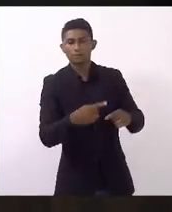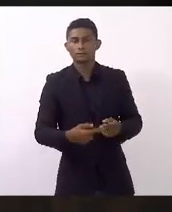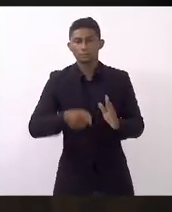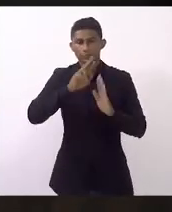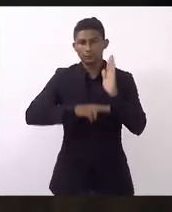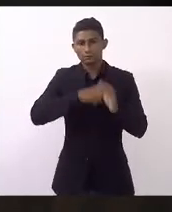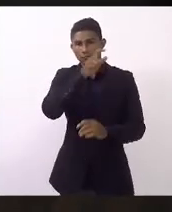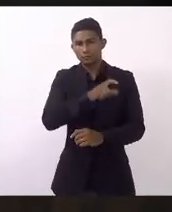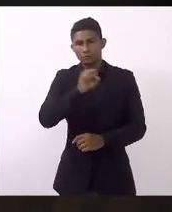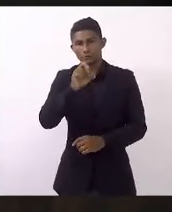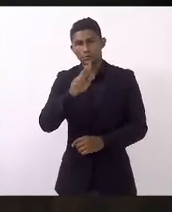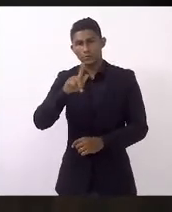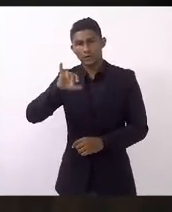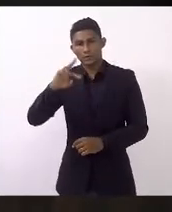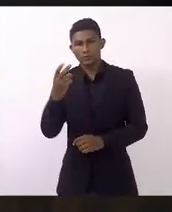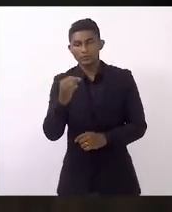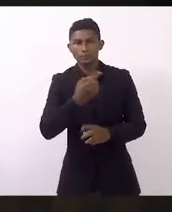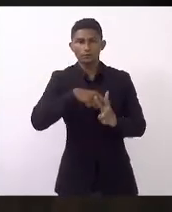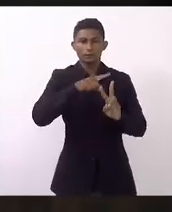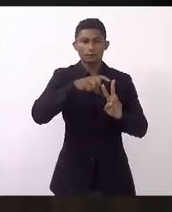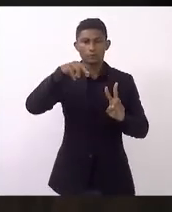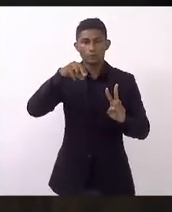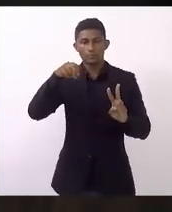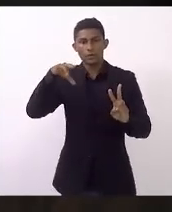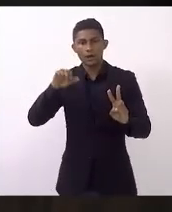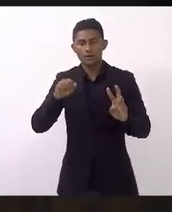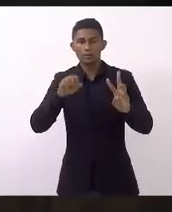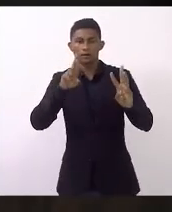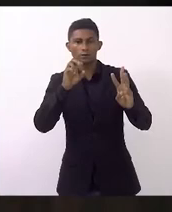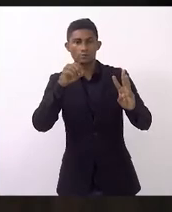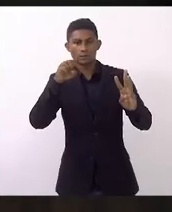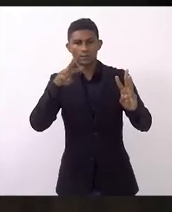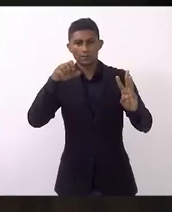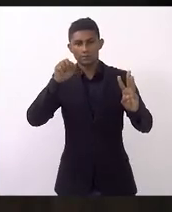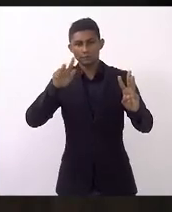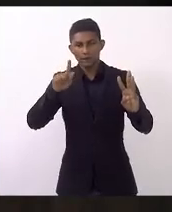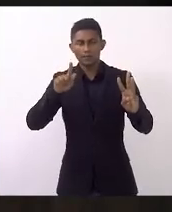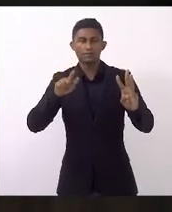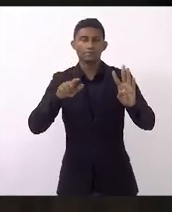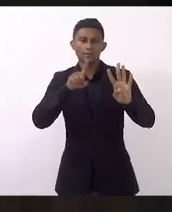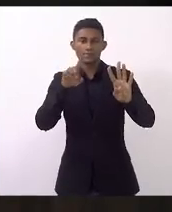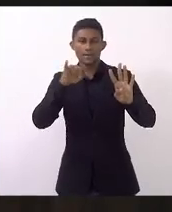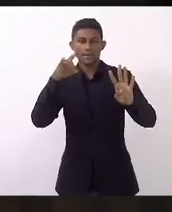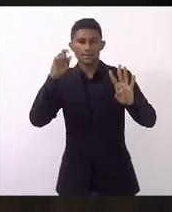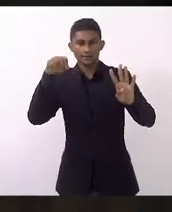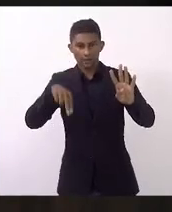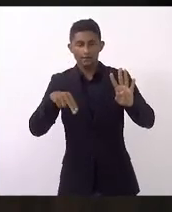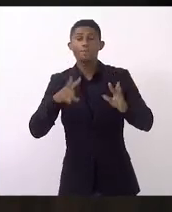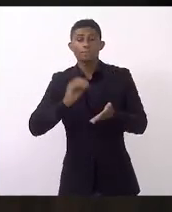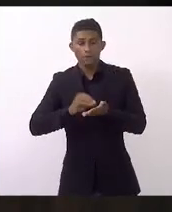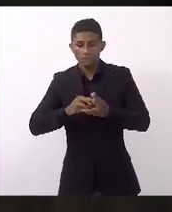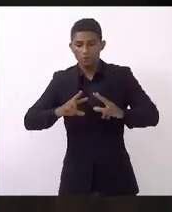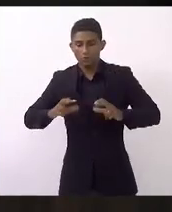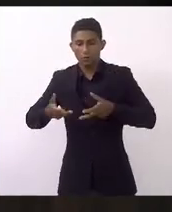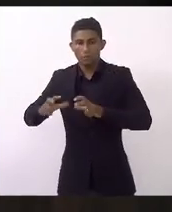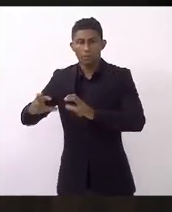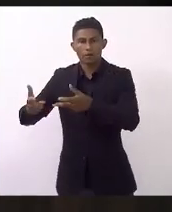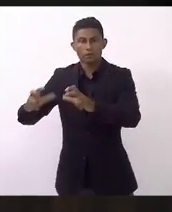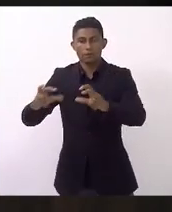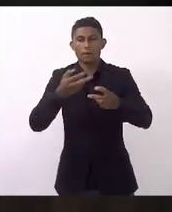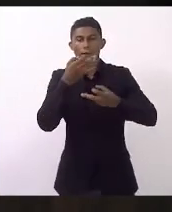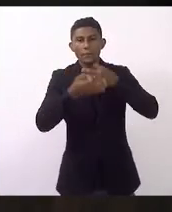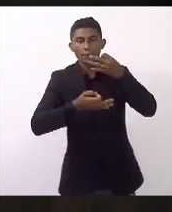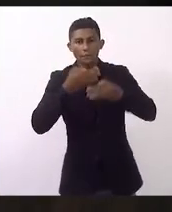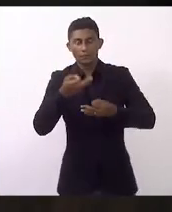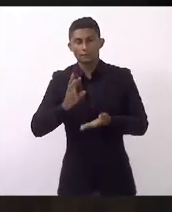Serginho, Léo Vieira, Mônica Francisco, Luiz Paulo, Rosenberg, Reis e Zeidan. Pendente de pareceres das comissões de trabalho, legislação social e seguridade